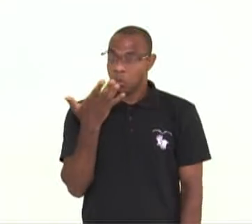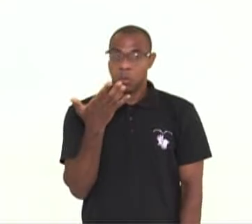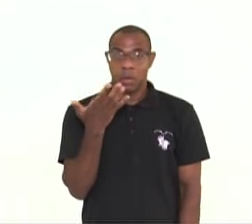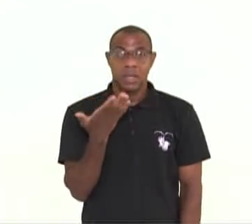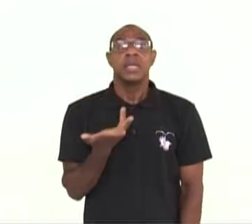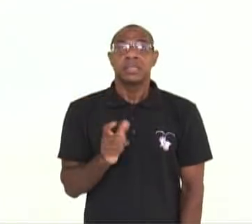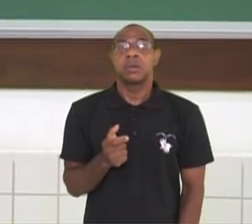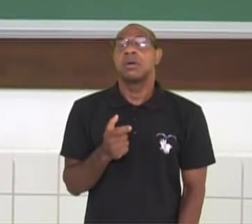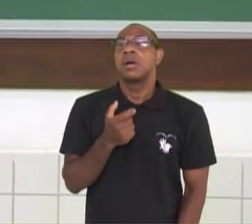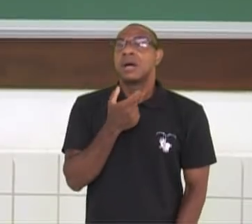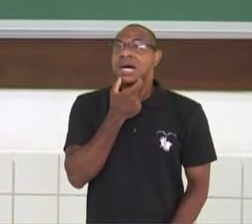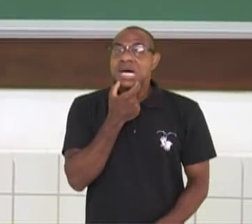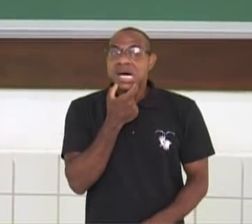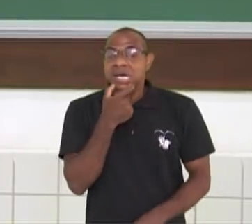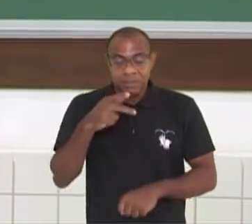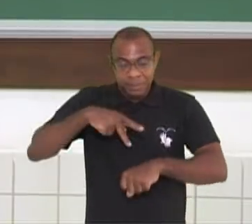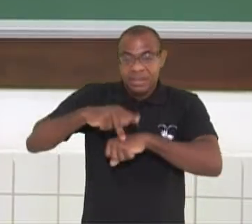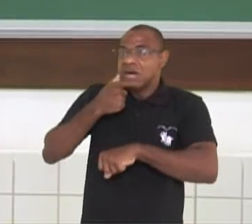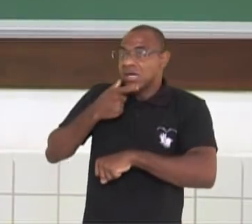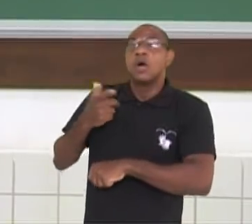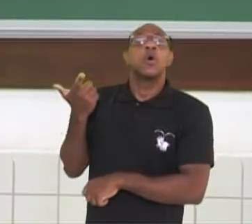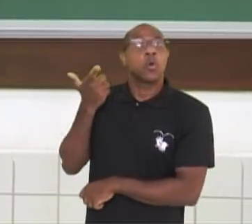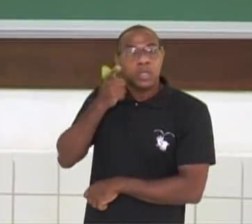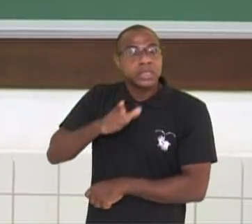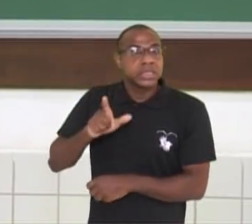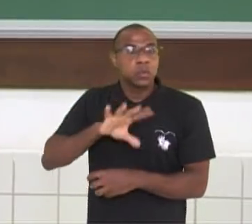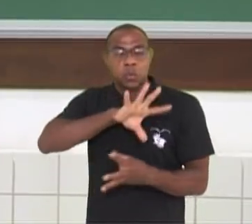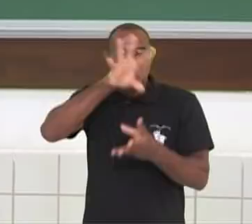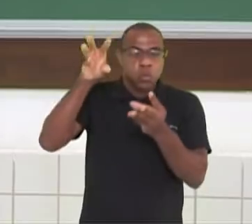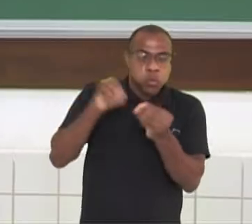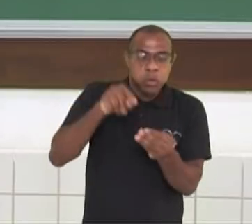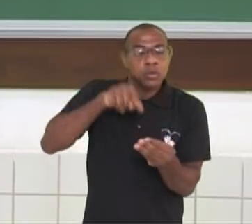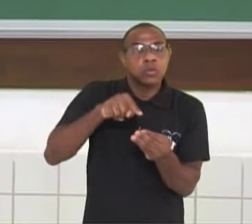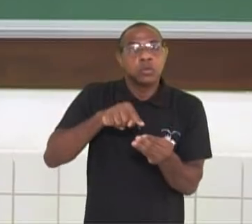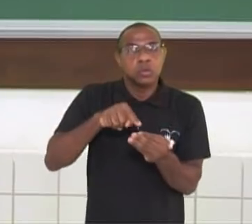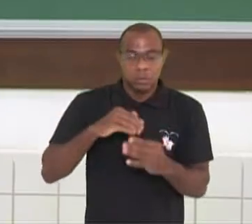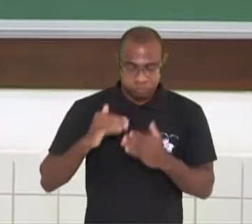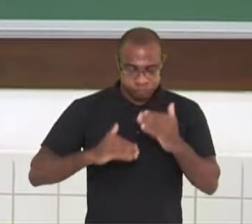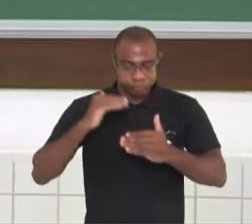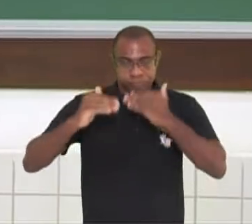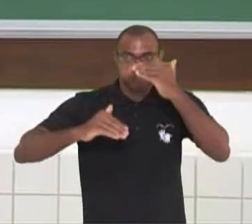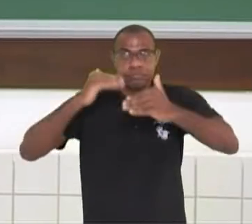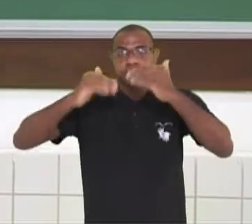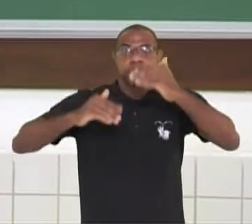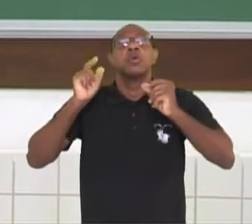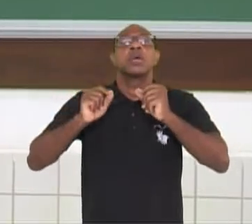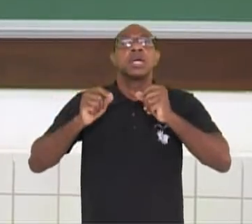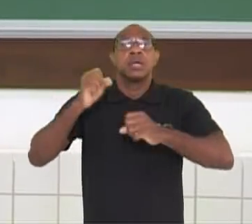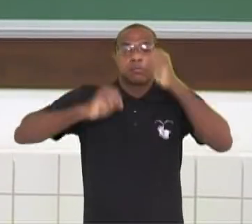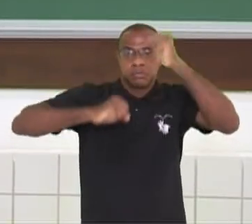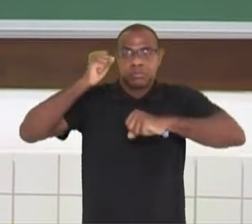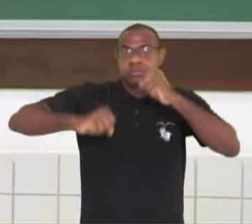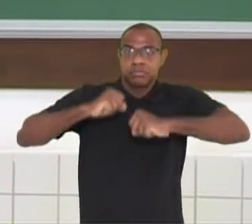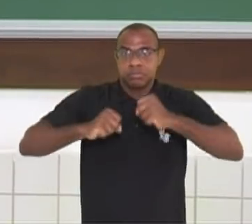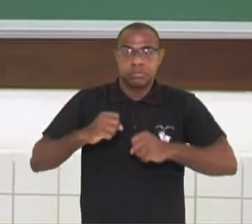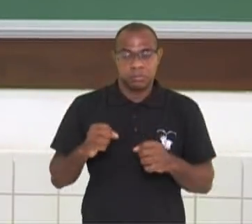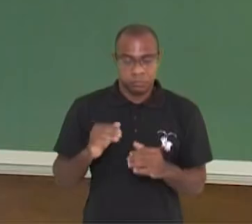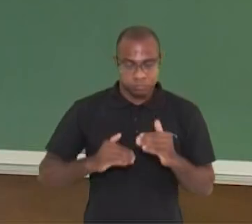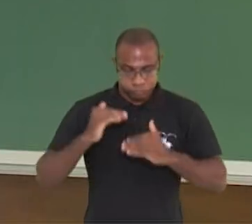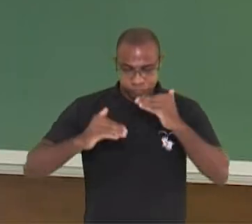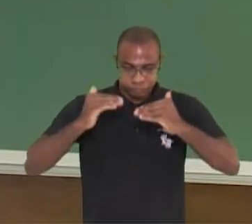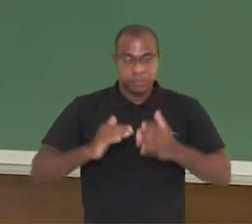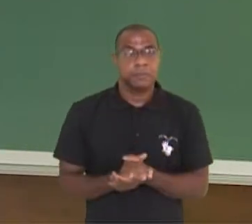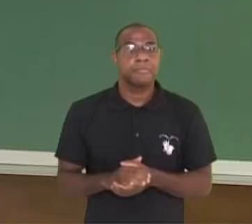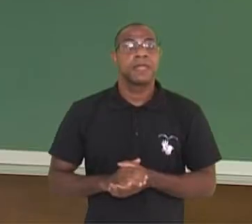conseguiu reunir esses fatores e, naturalmente, o processo de industrialização foi se instalando. As